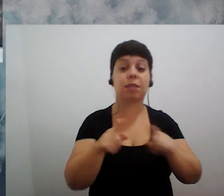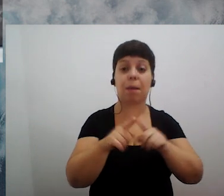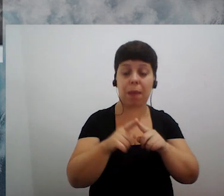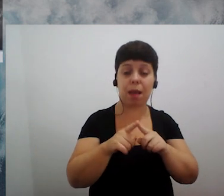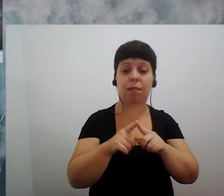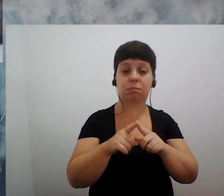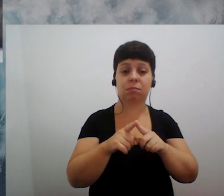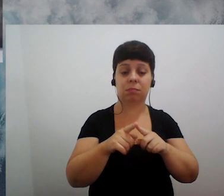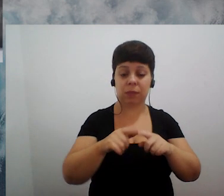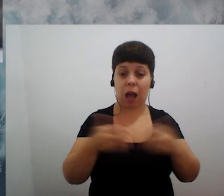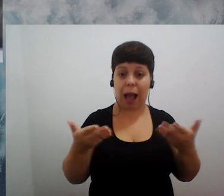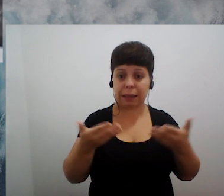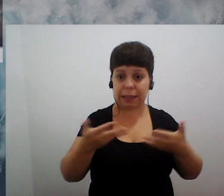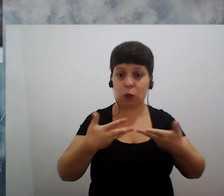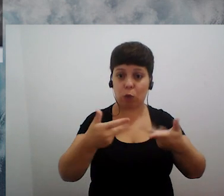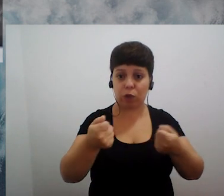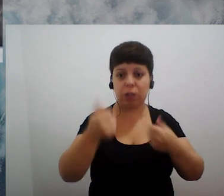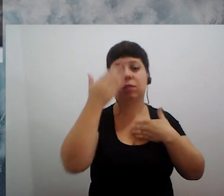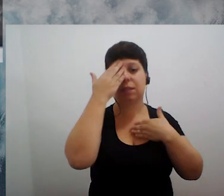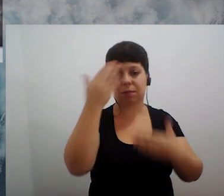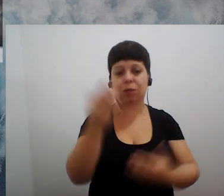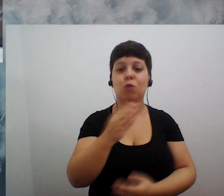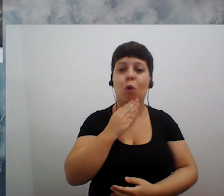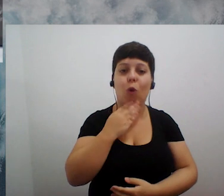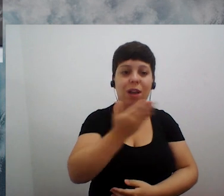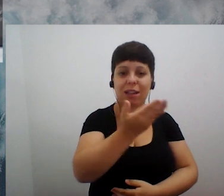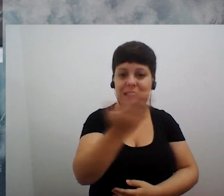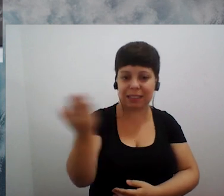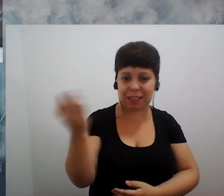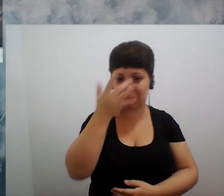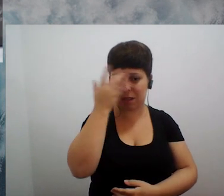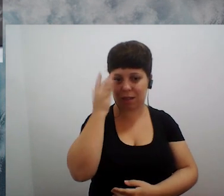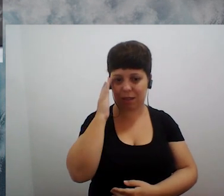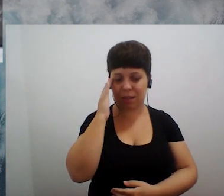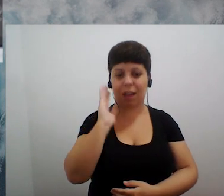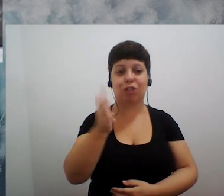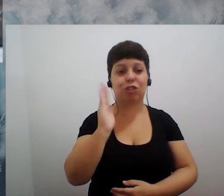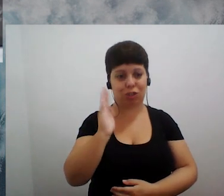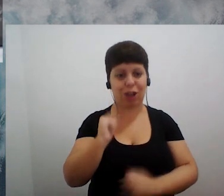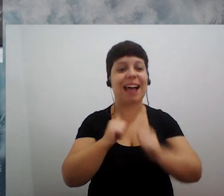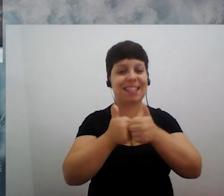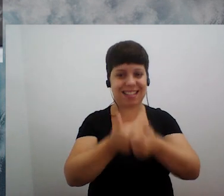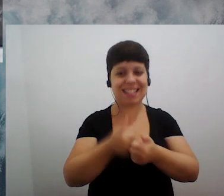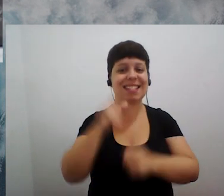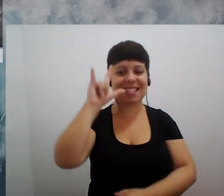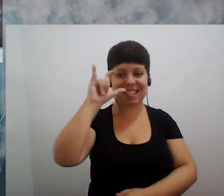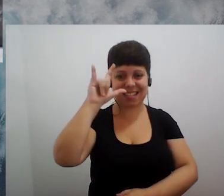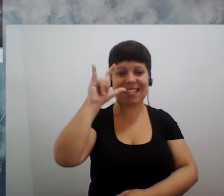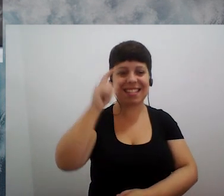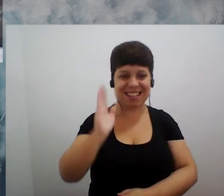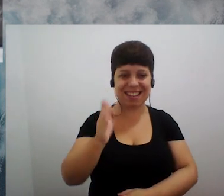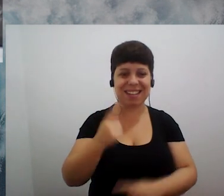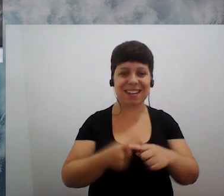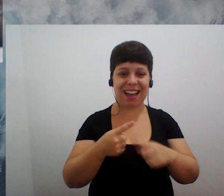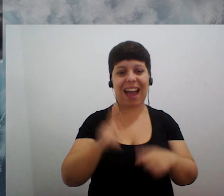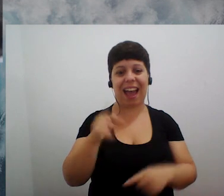Queria agradecer também por esse espaço de fala, por poder conhecer essas pessoas, que inclusive eu já segui no Instagram,